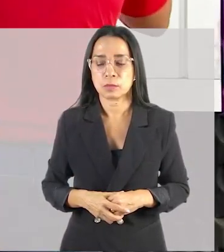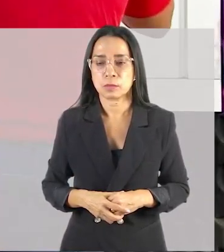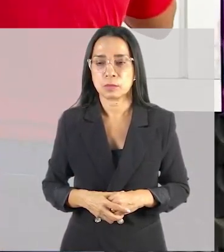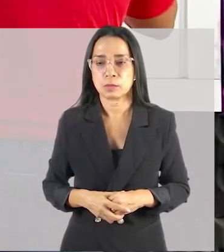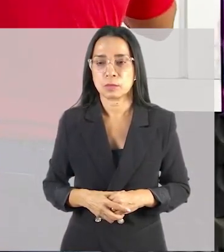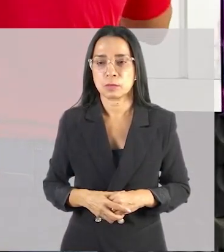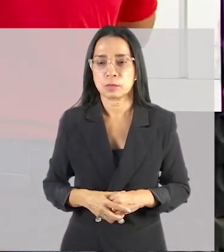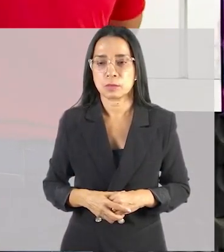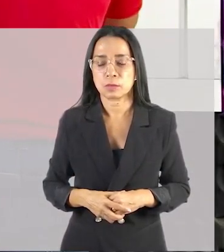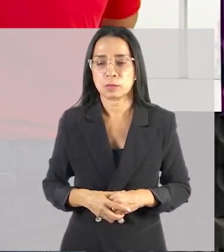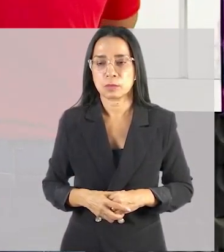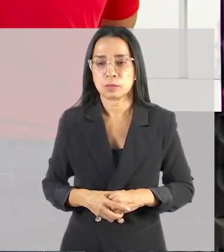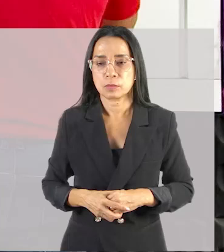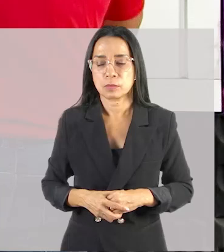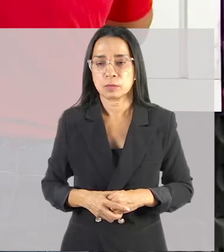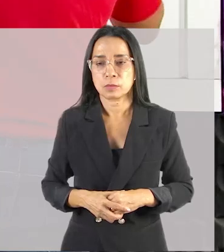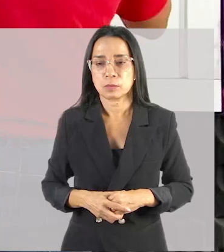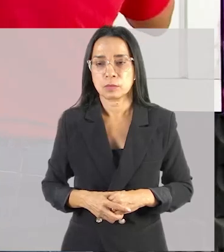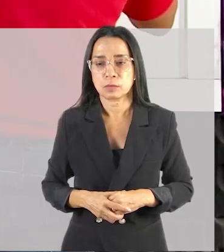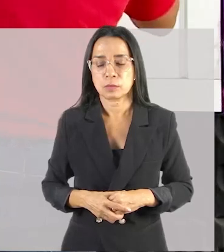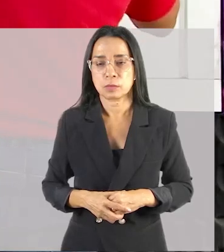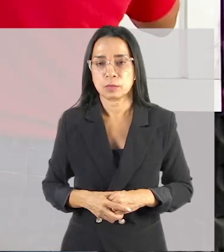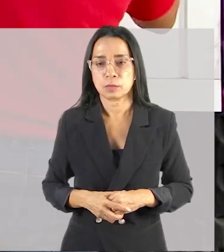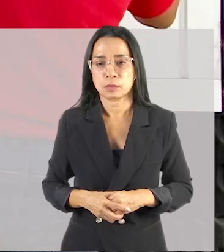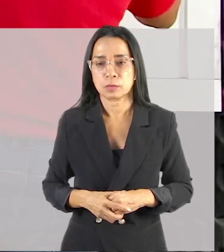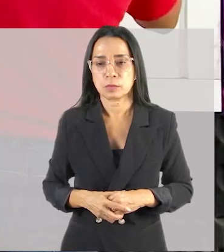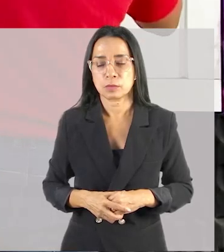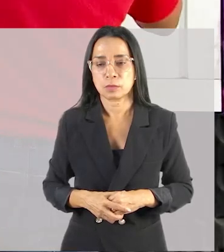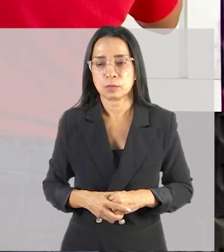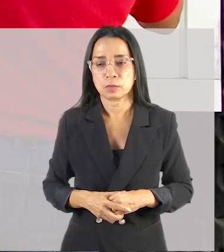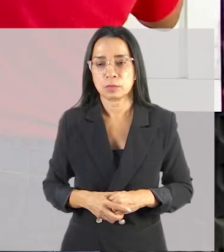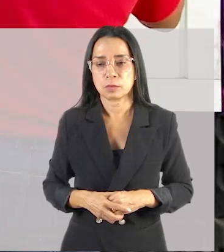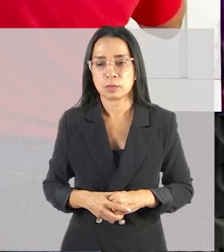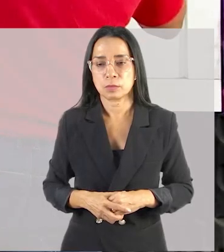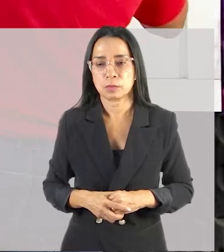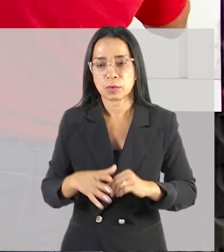triângulozinho aqui, a área de um triângulo vai ser 12